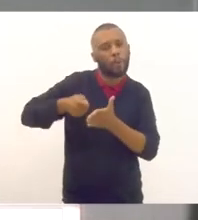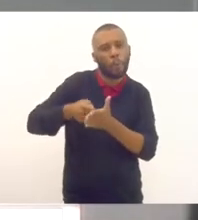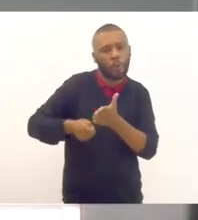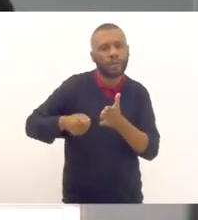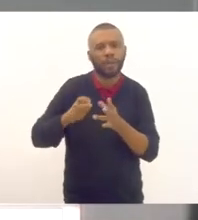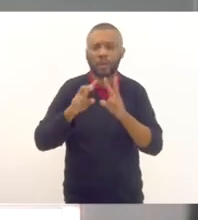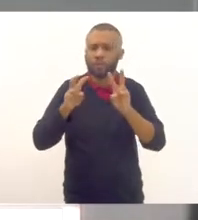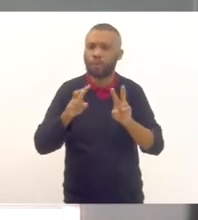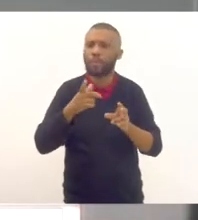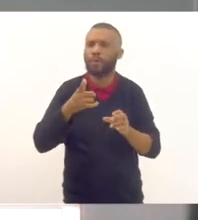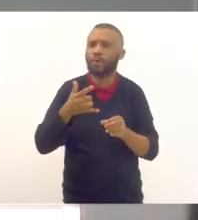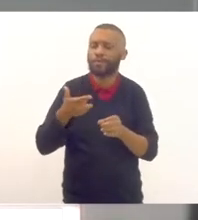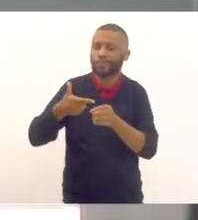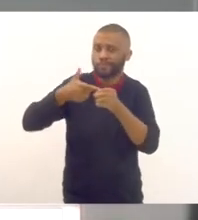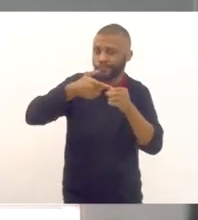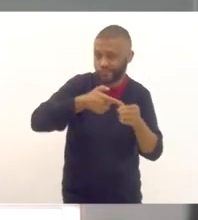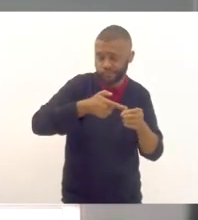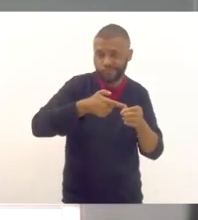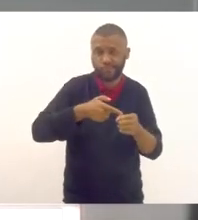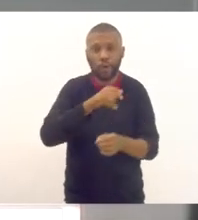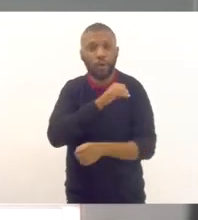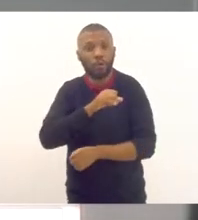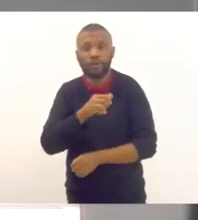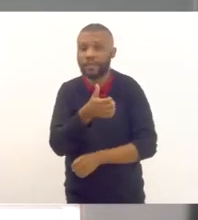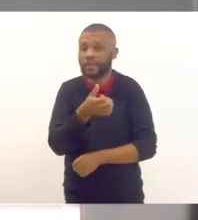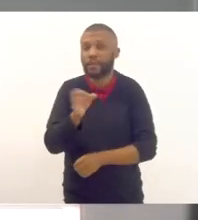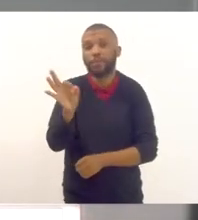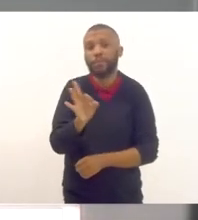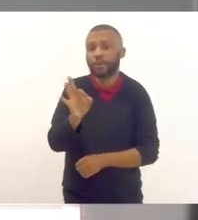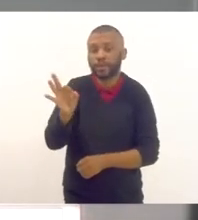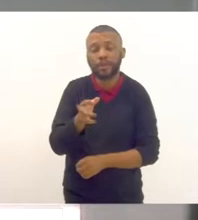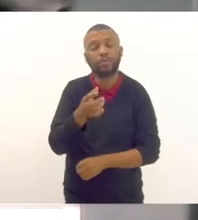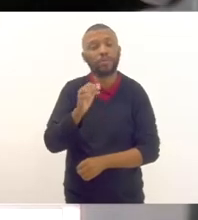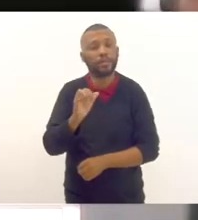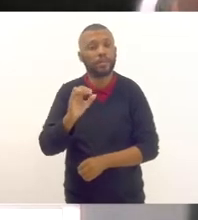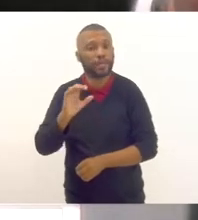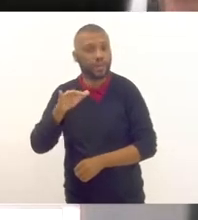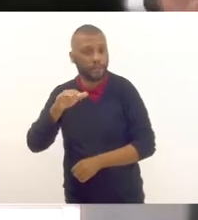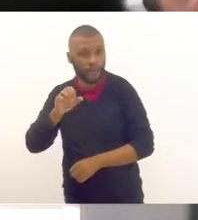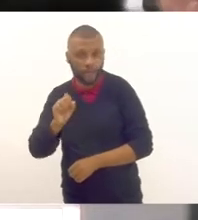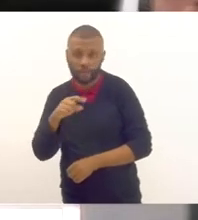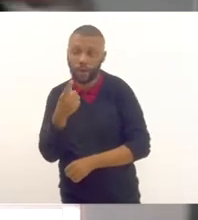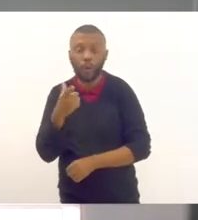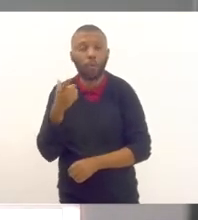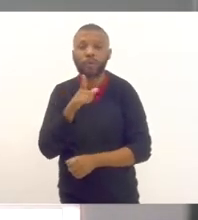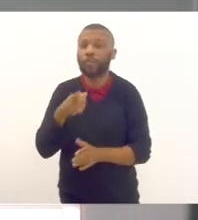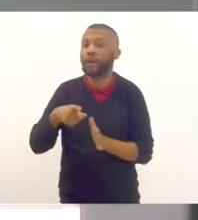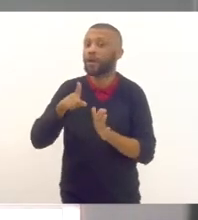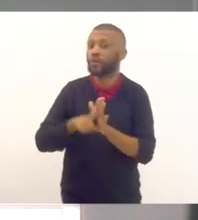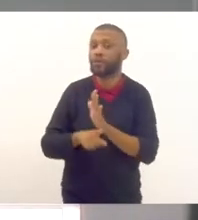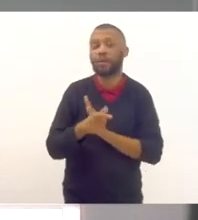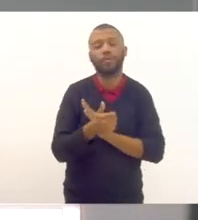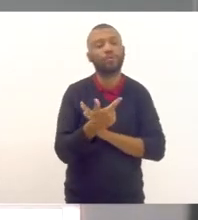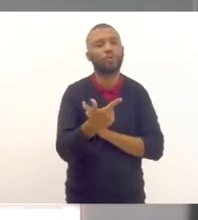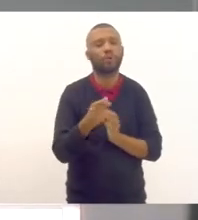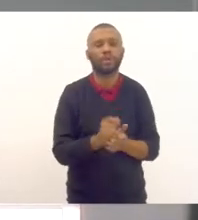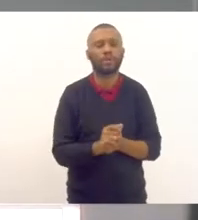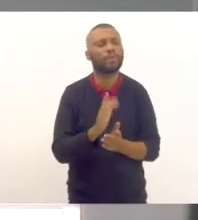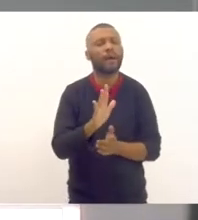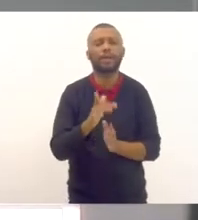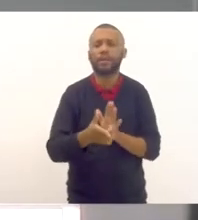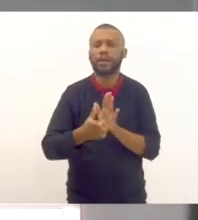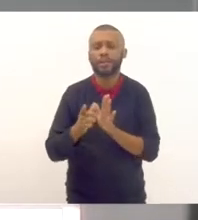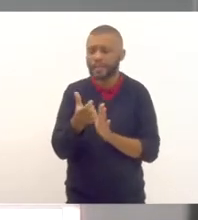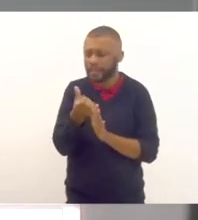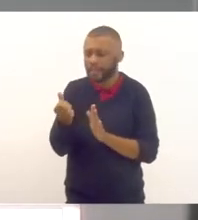de Janeiro pagava 16% do ICMS do combustível. Nós conseguimos reduzir para 12. Por que a gente pagava 16, sendo que o